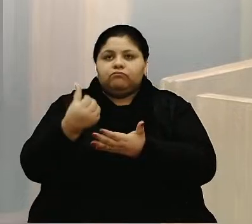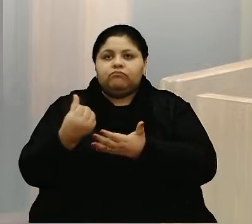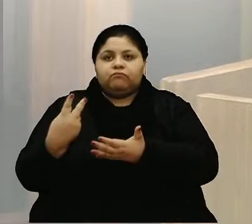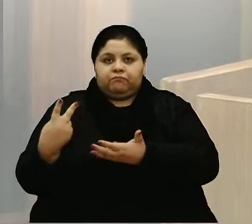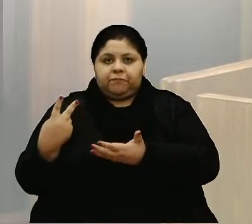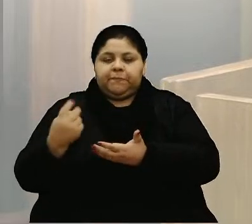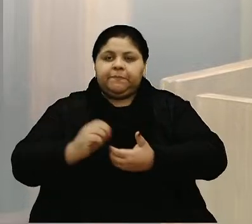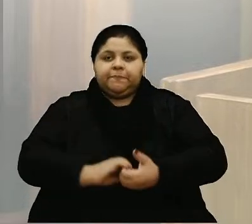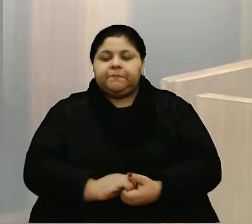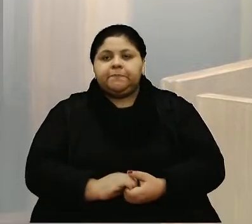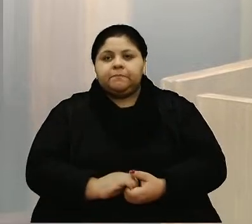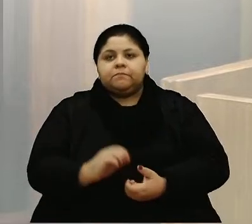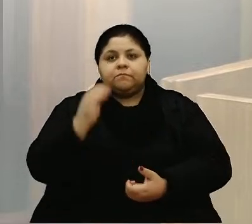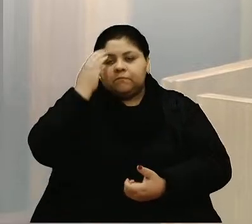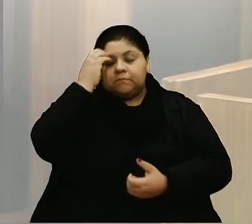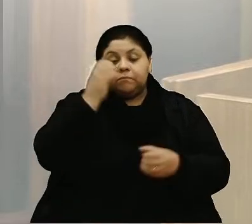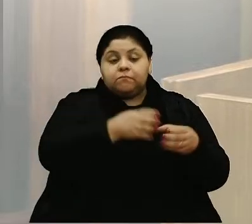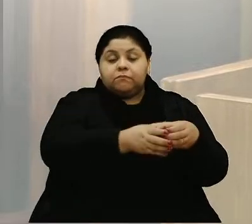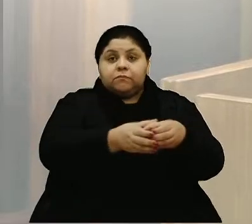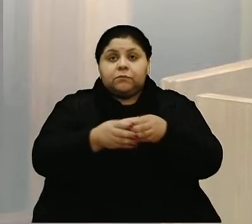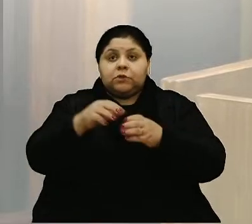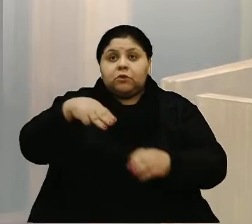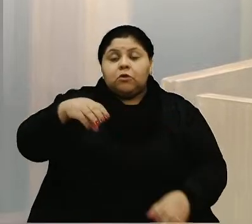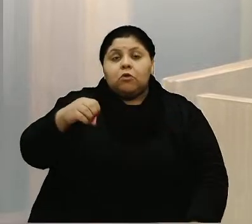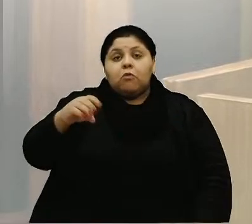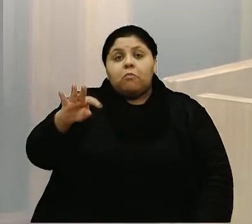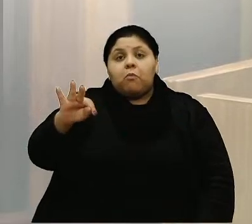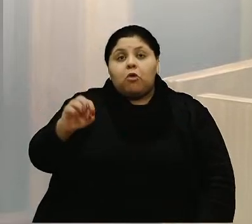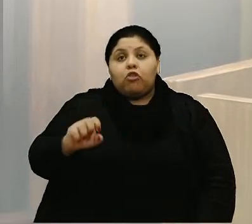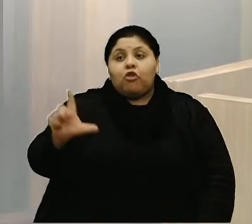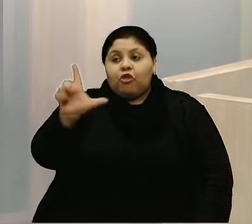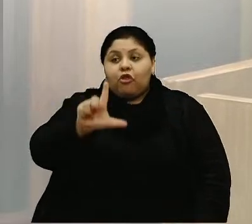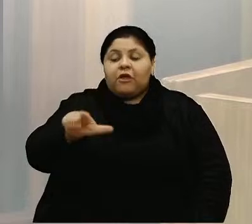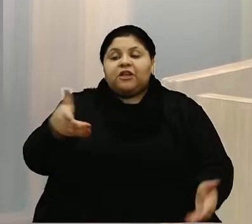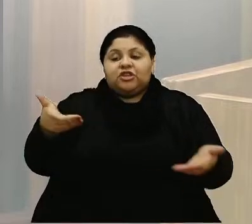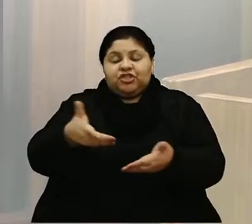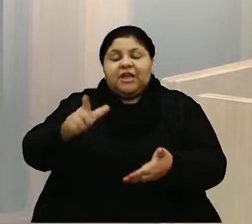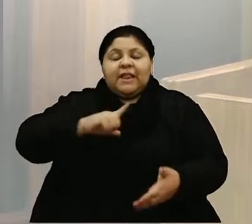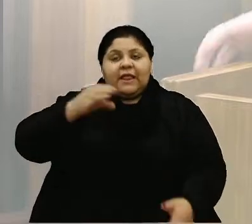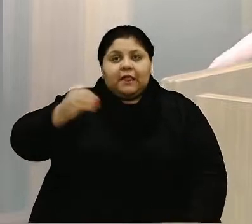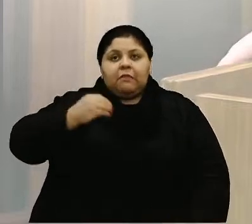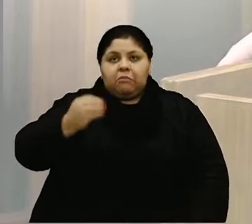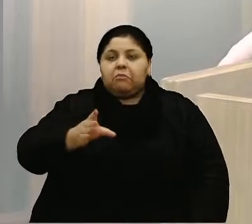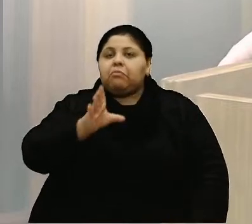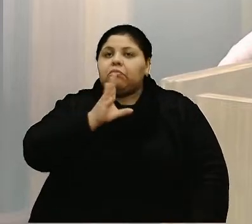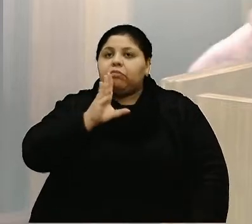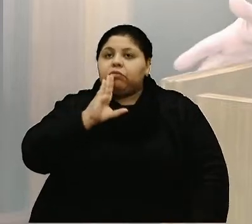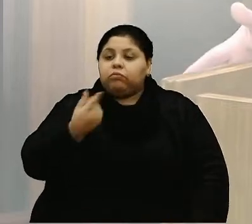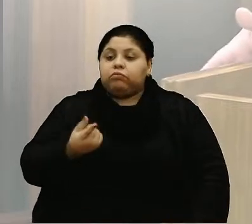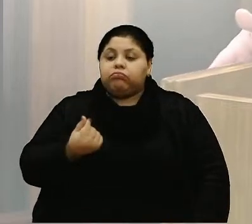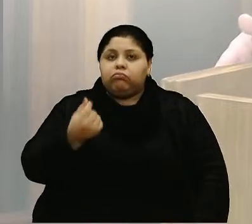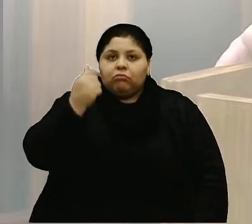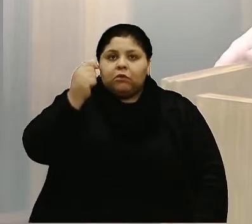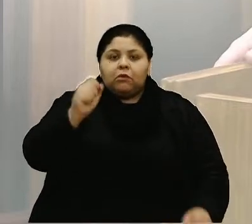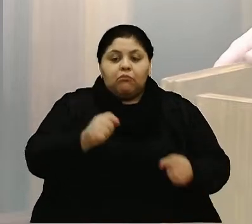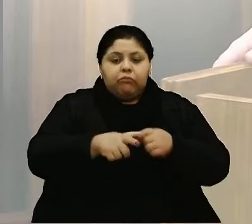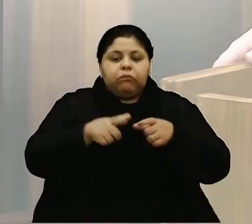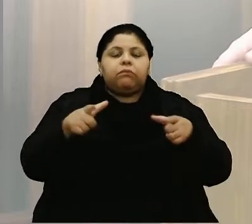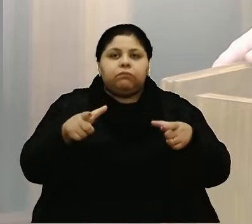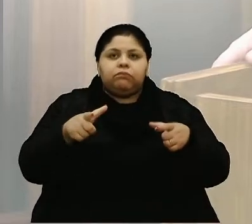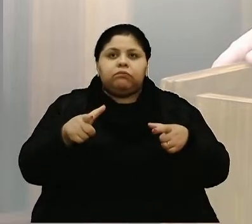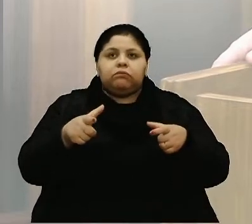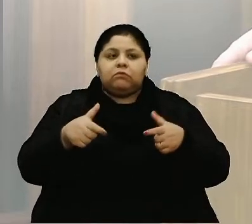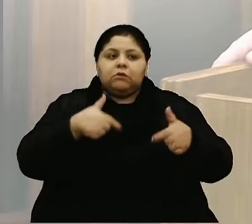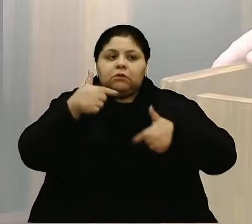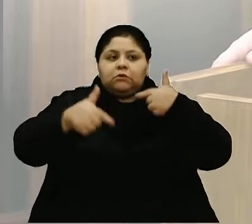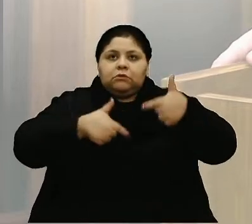1962. O grupo Motolândia Lajeado já possuía experiência, conhecimento e capital necessário para ampliação e atuava